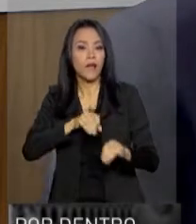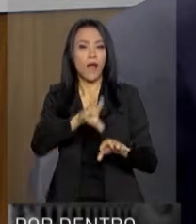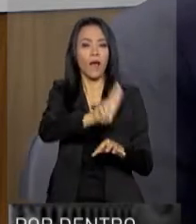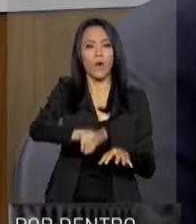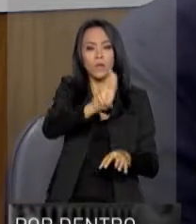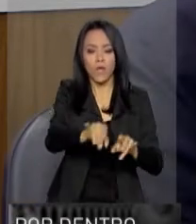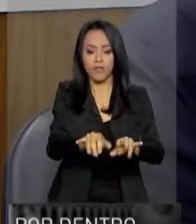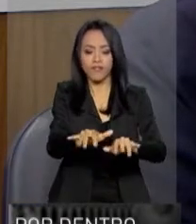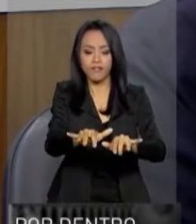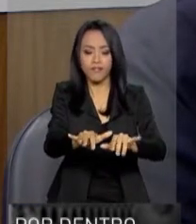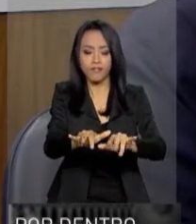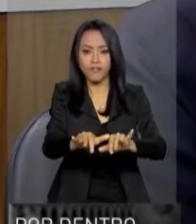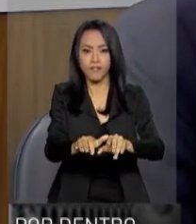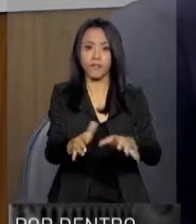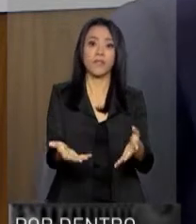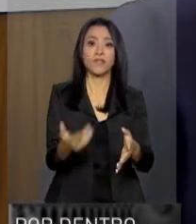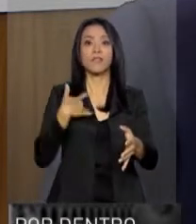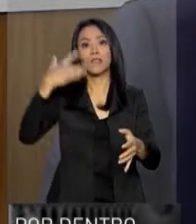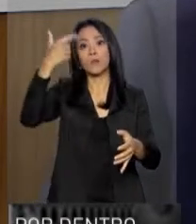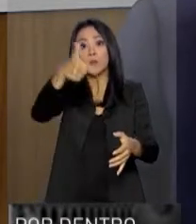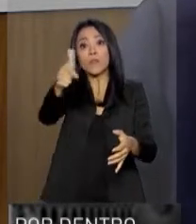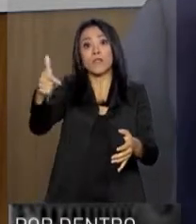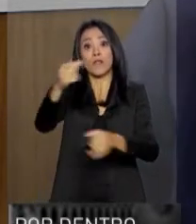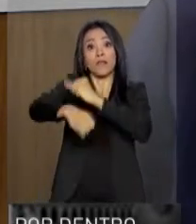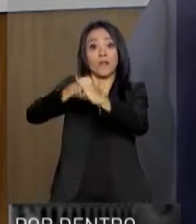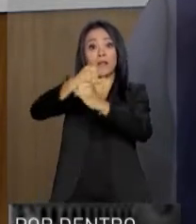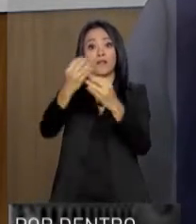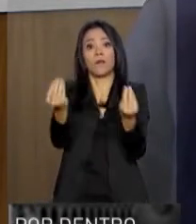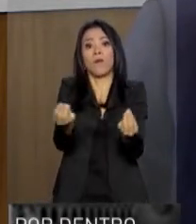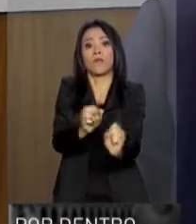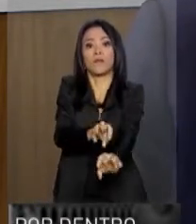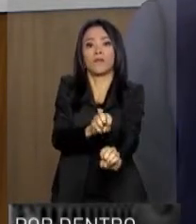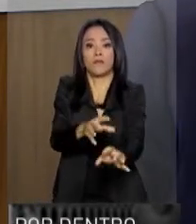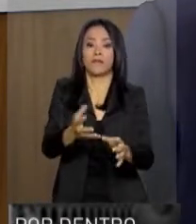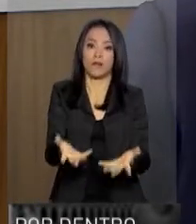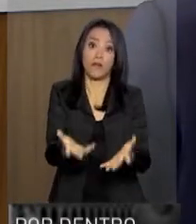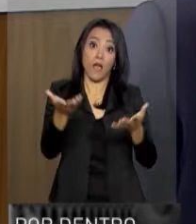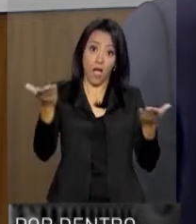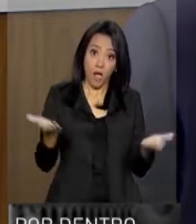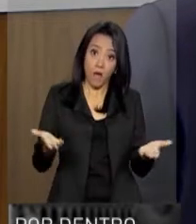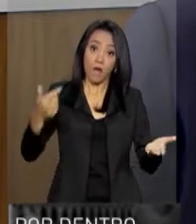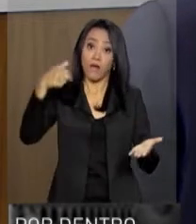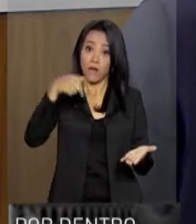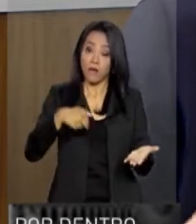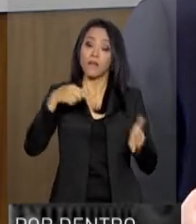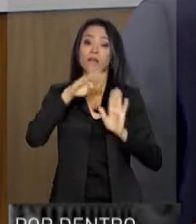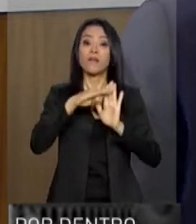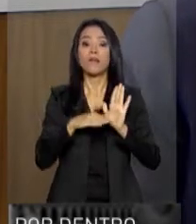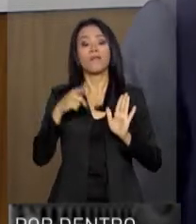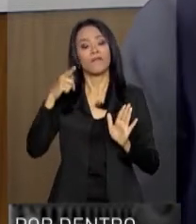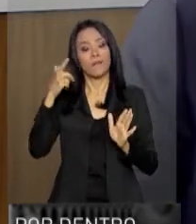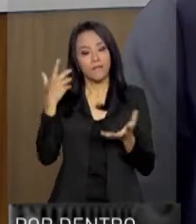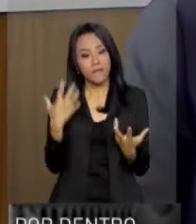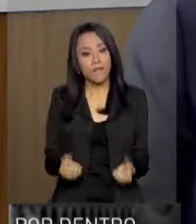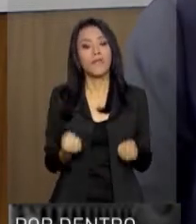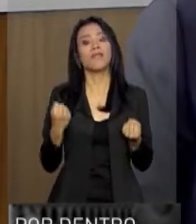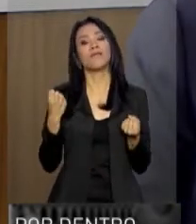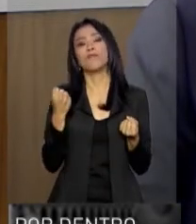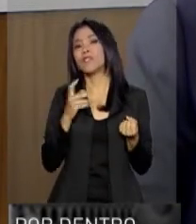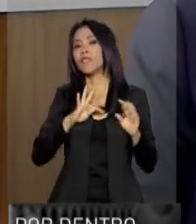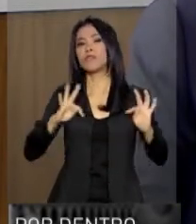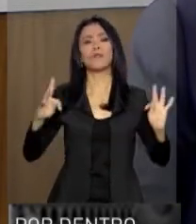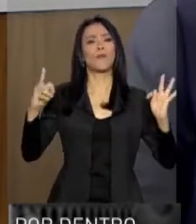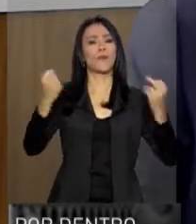tem banda larga nas escolas agora com este programa nós caminhamos para ter banda larga em todas as escolas